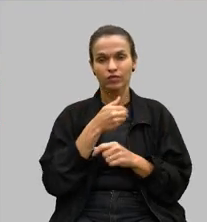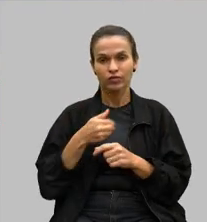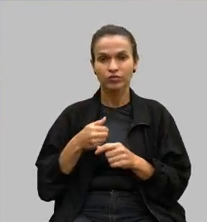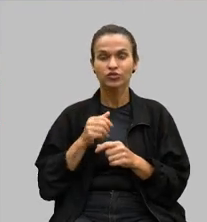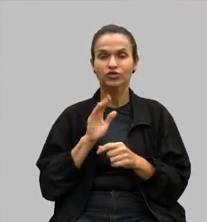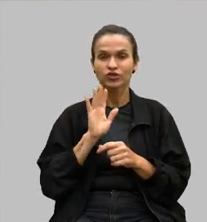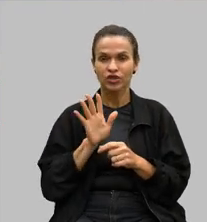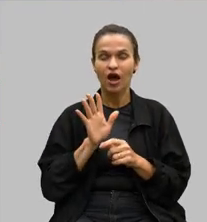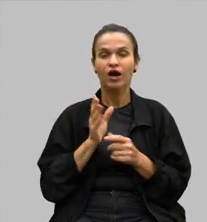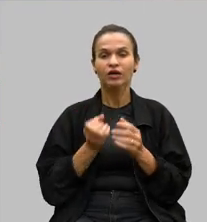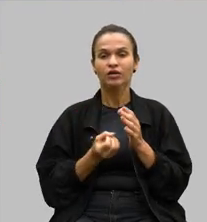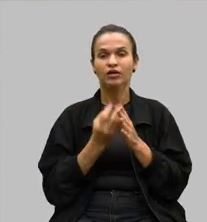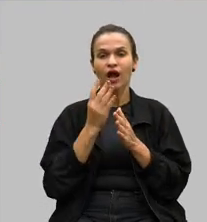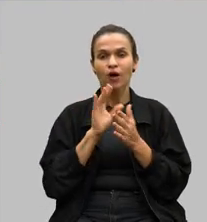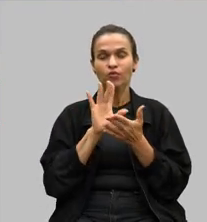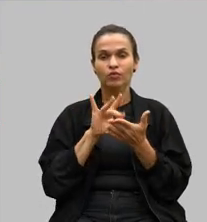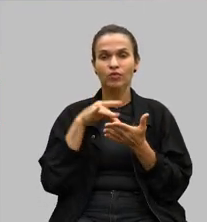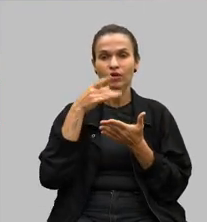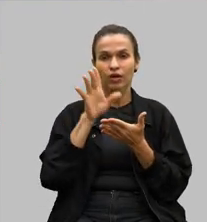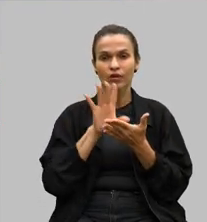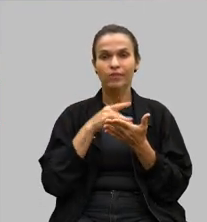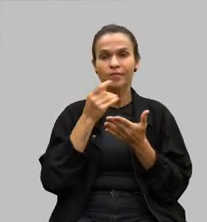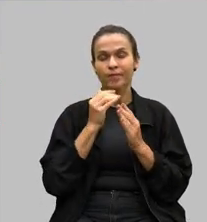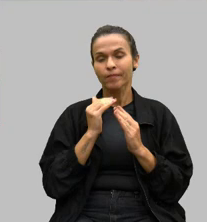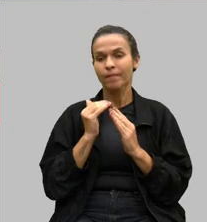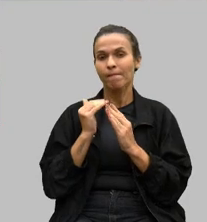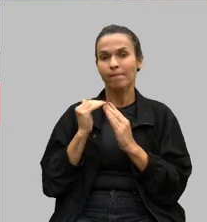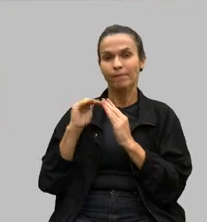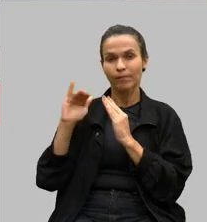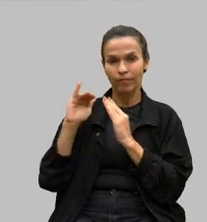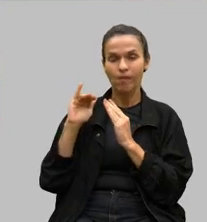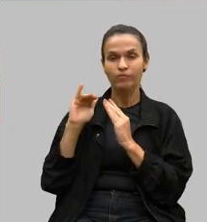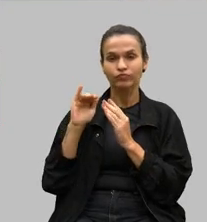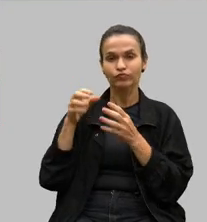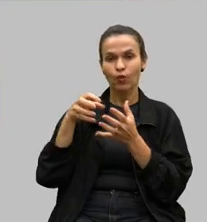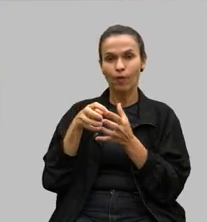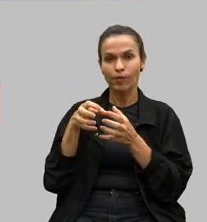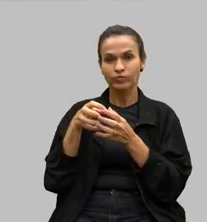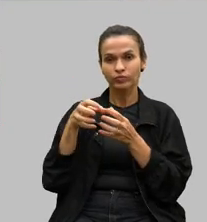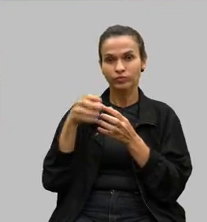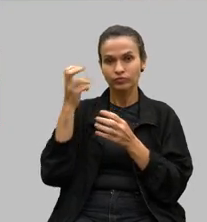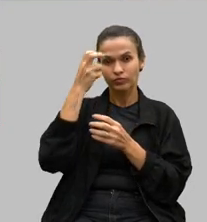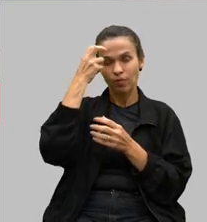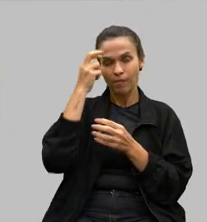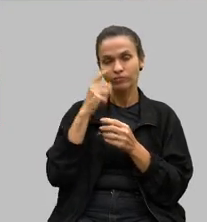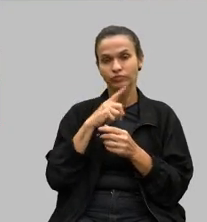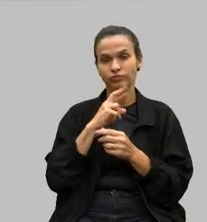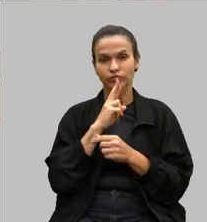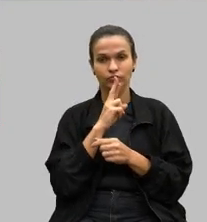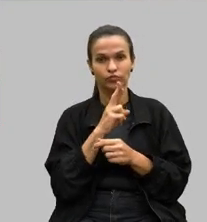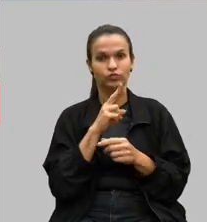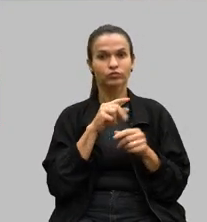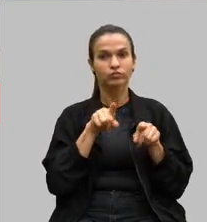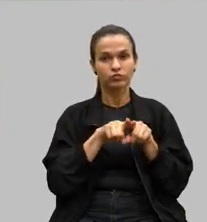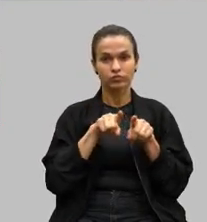um calendário e mandar aqui paraa comissão de cultura e dar essa resposta aí pro setor cultural e os munic